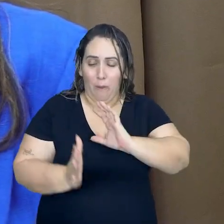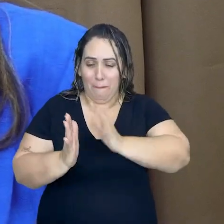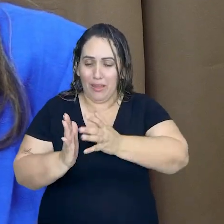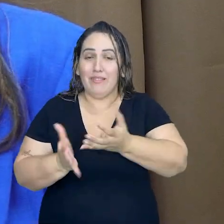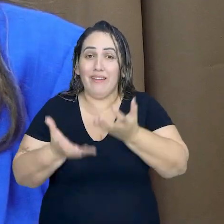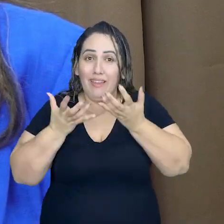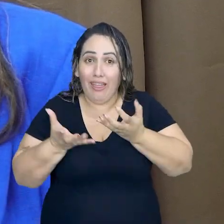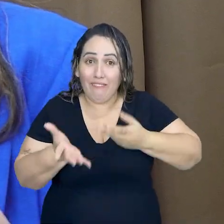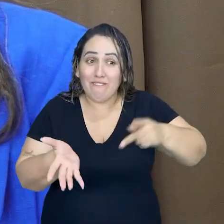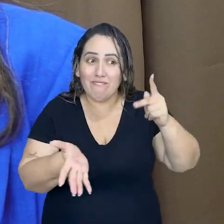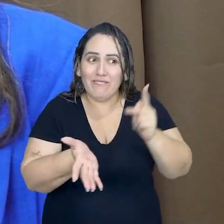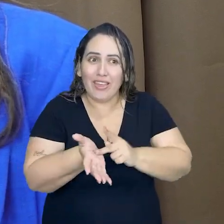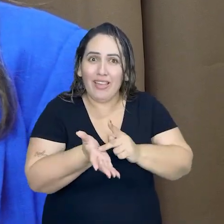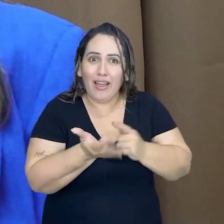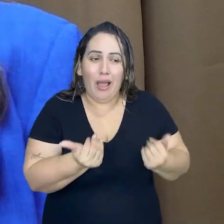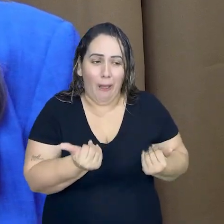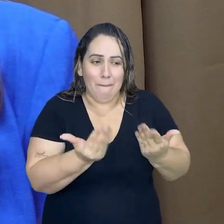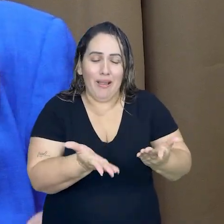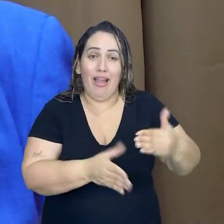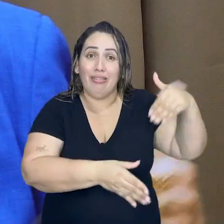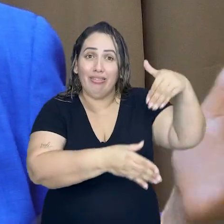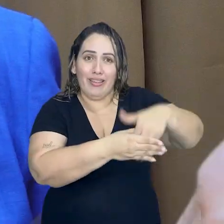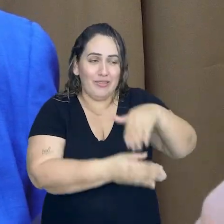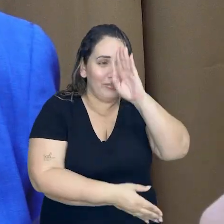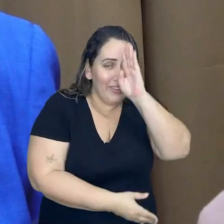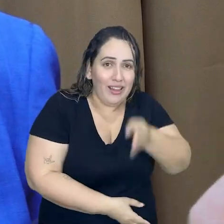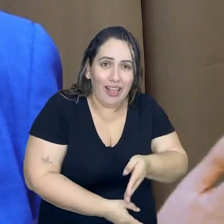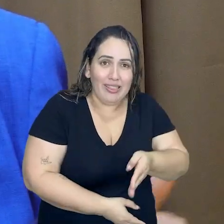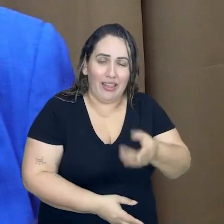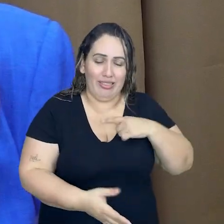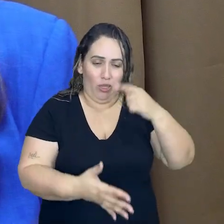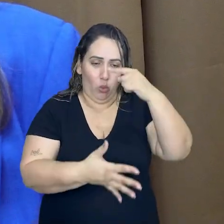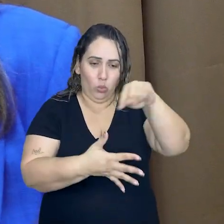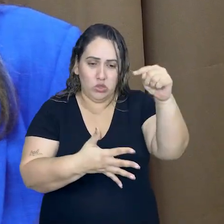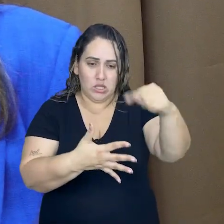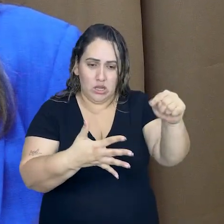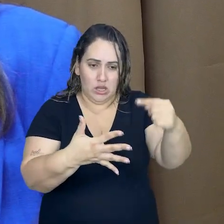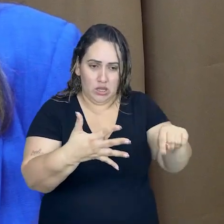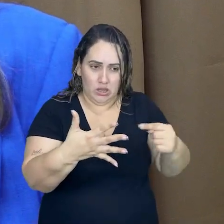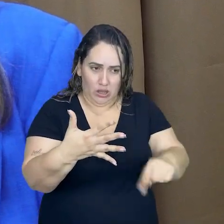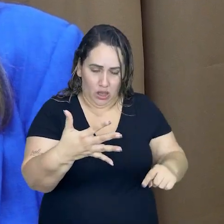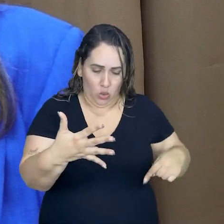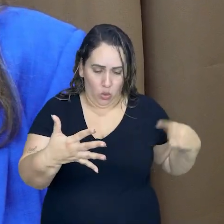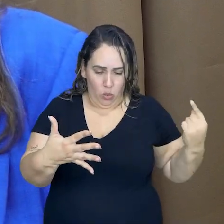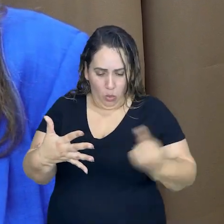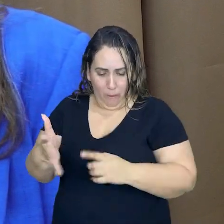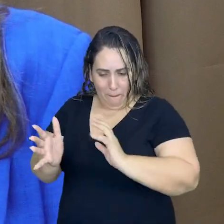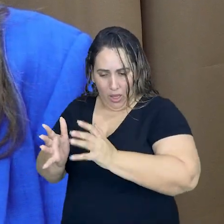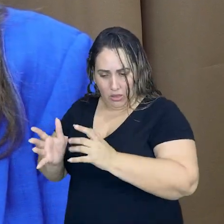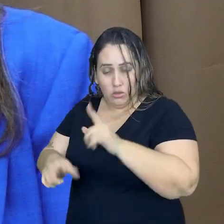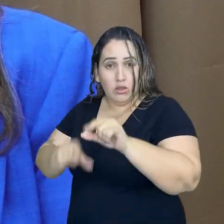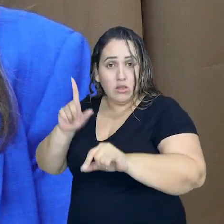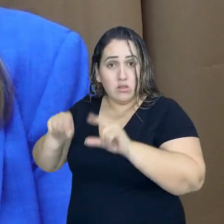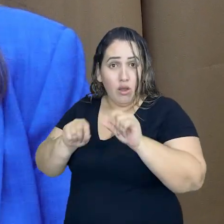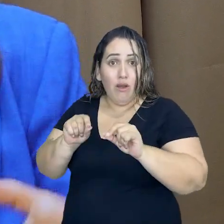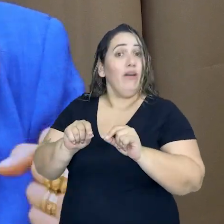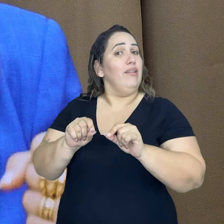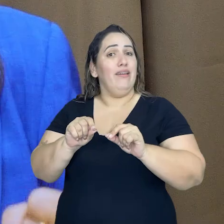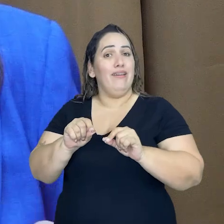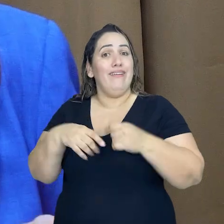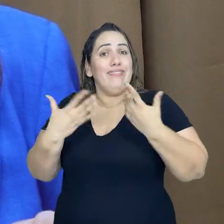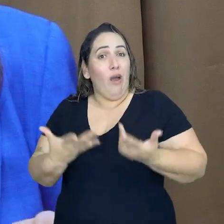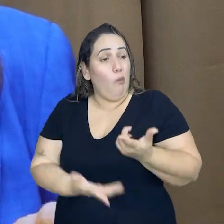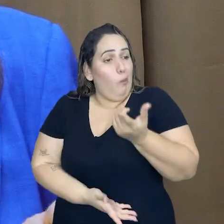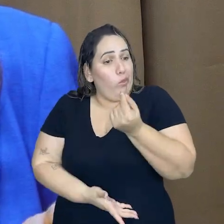criminoso o que vem acontecendo. E agora, o ministro Nuno Marques, ele está só com a ministra Carmen, somente que